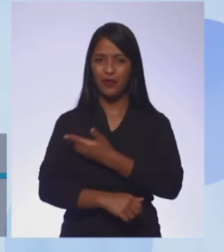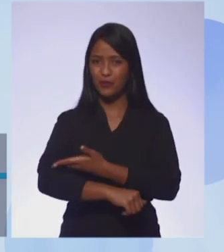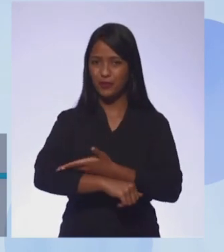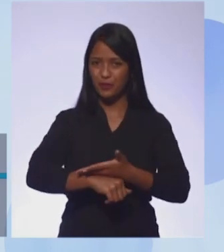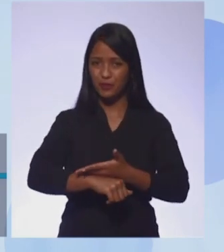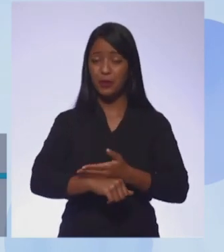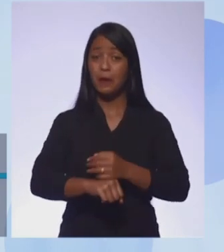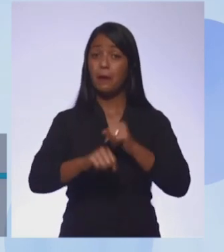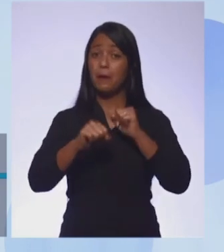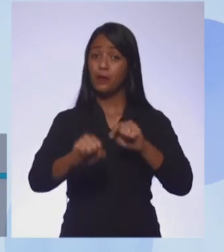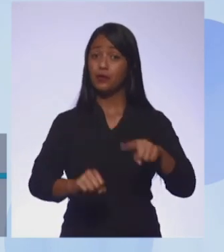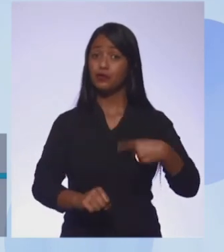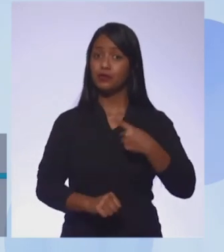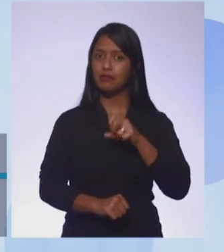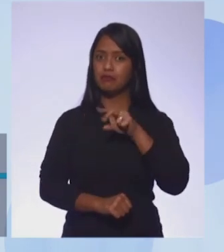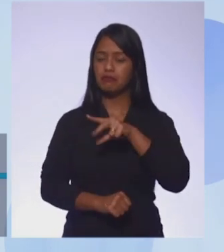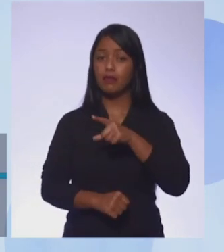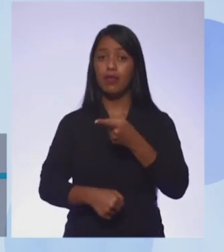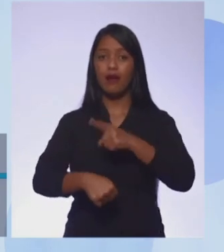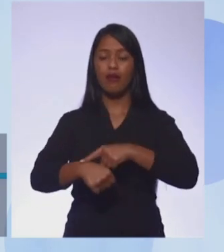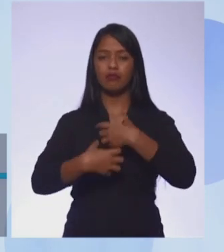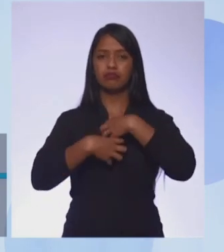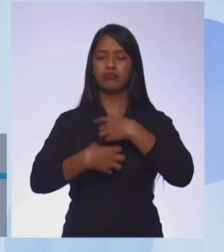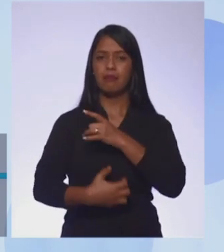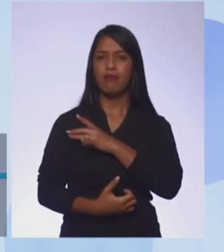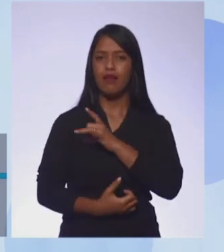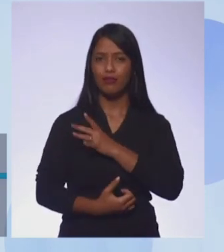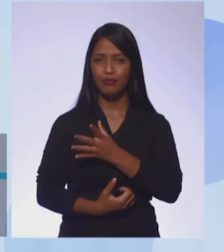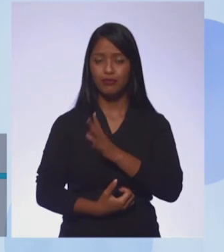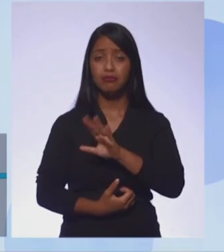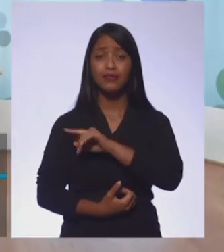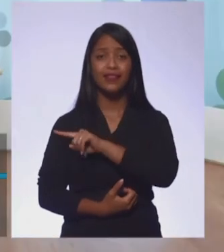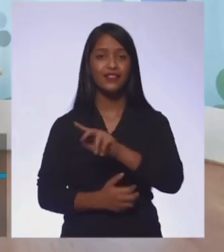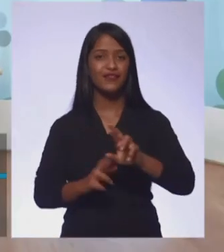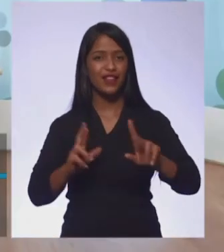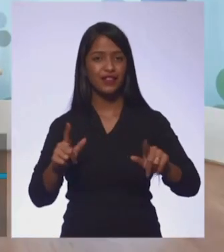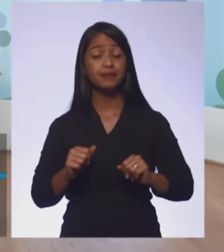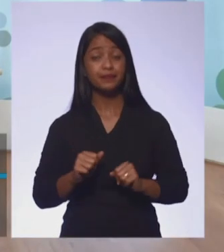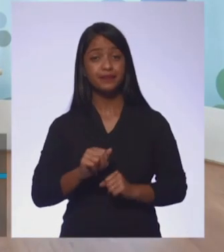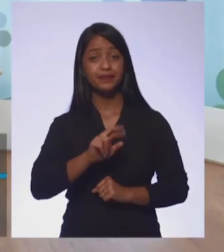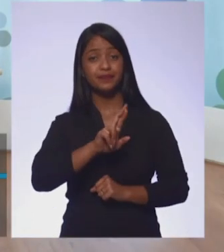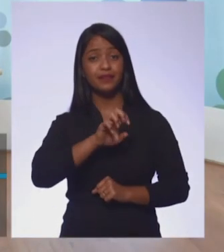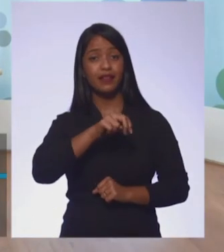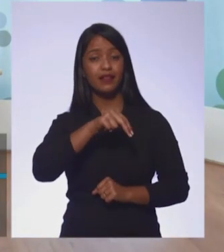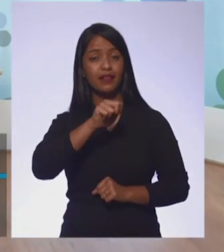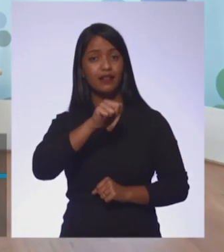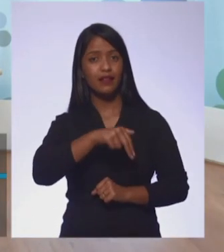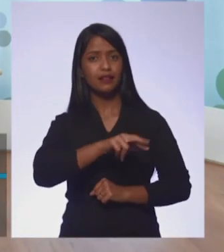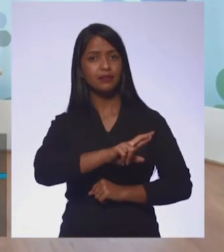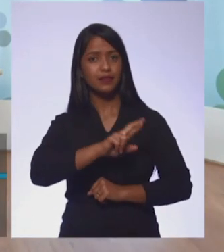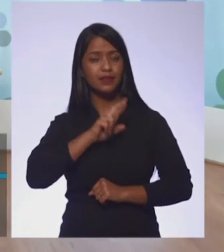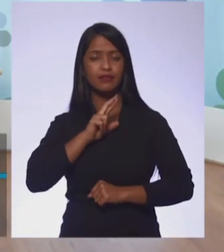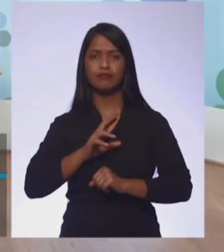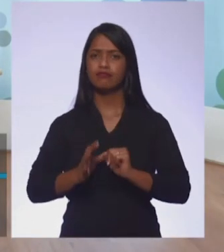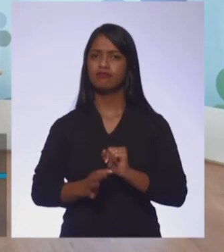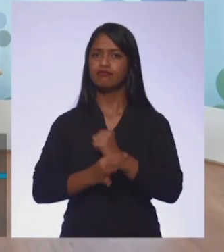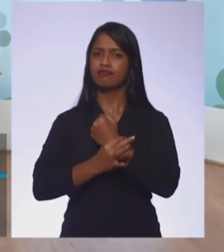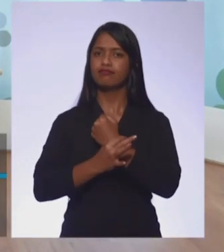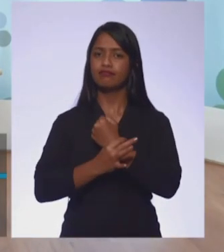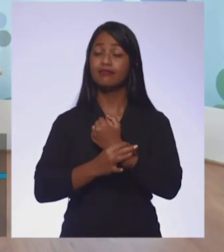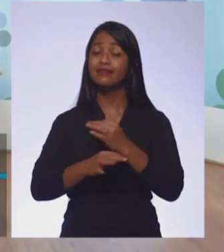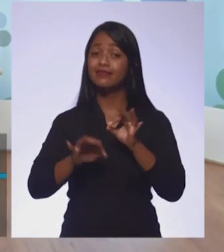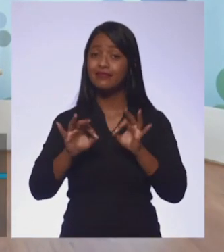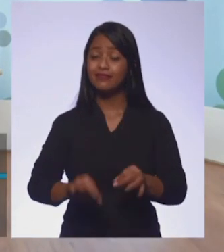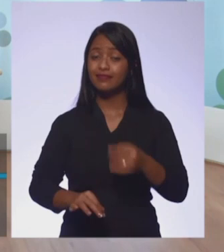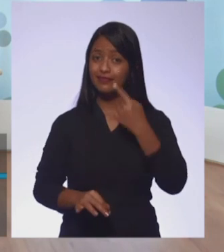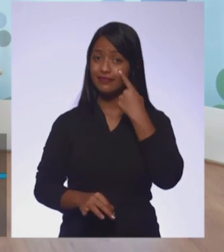de medo, né? Mas para eles não, olha só, elas o Renan conversam. Colocou segurança, tá vendo? Sim, elas estão rindo, inclusive, né? Presta